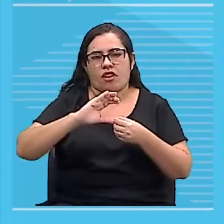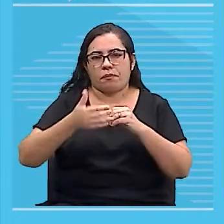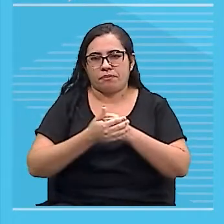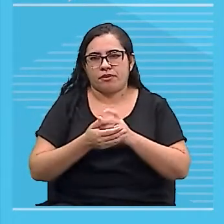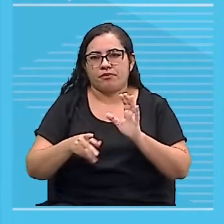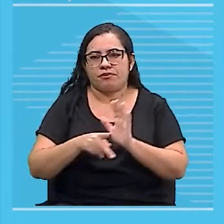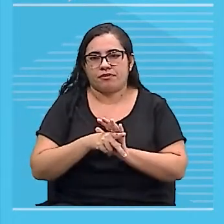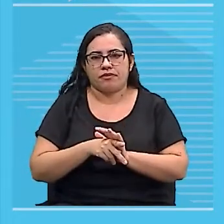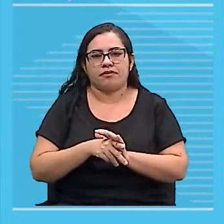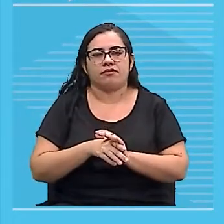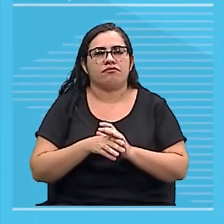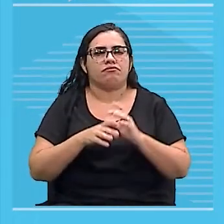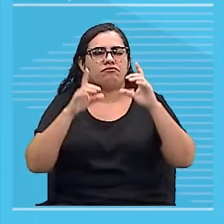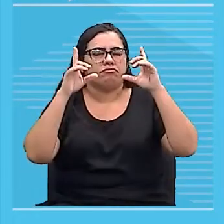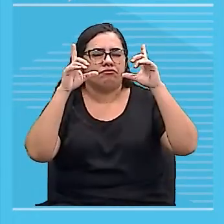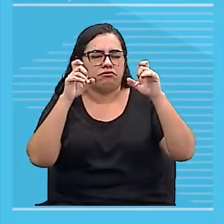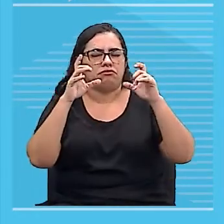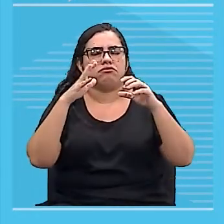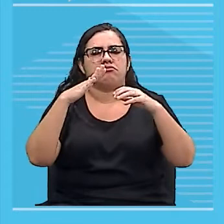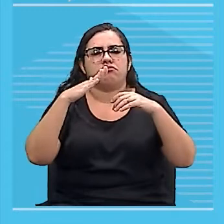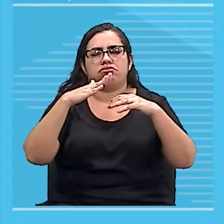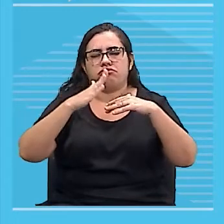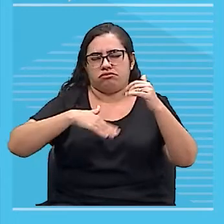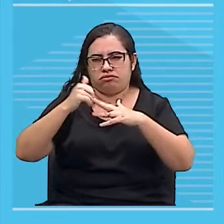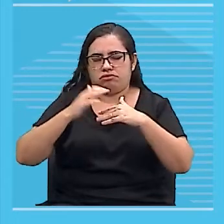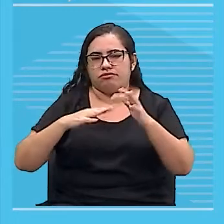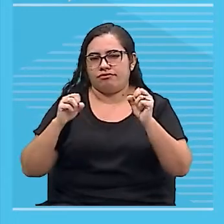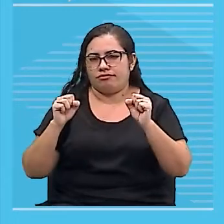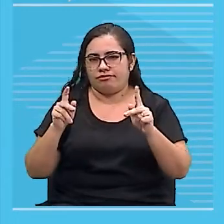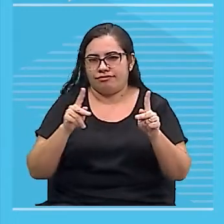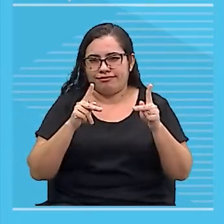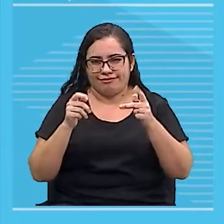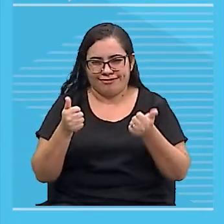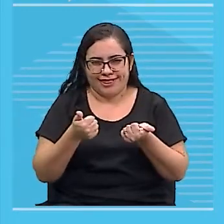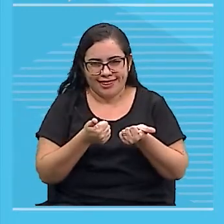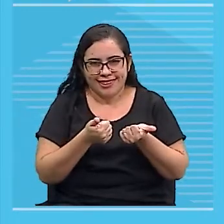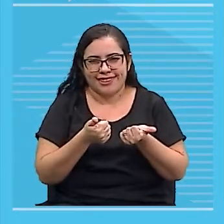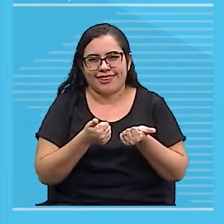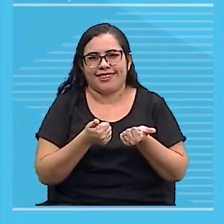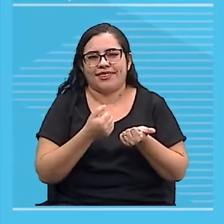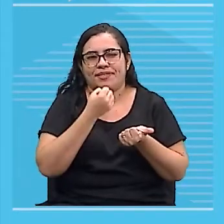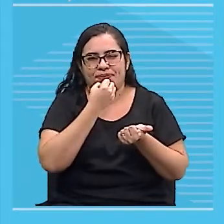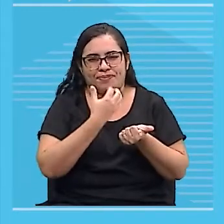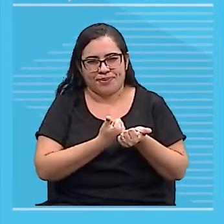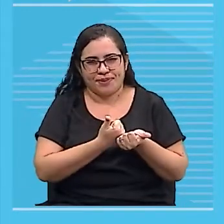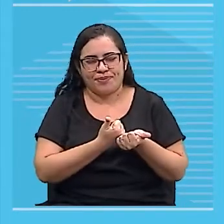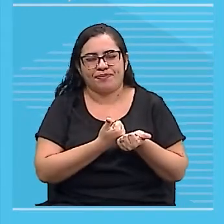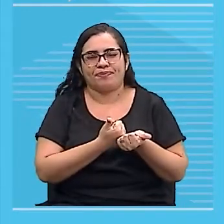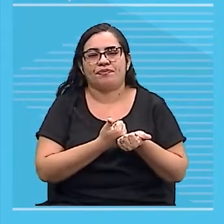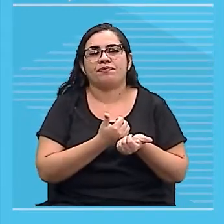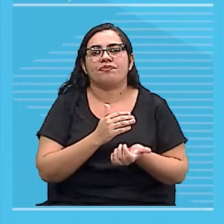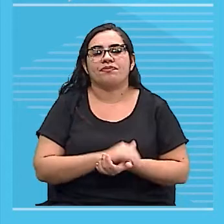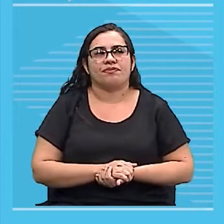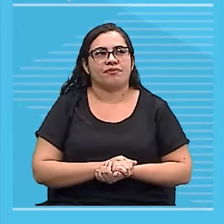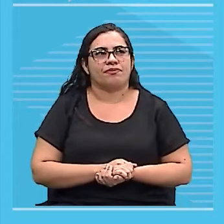capacitores na câmera profissional. Certo, Jasmin? Tranquila? Beleza?